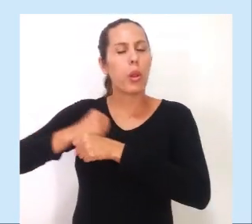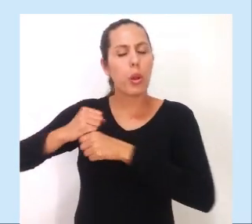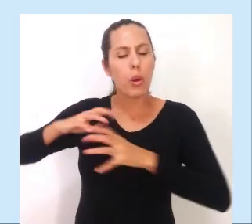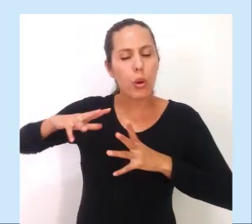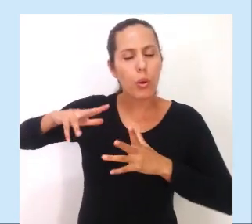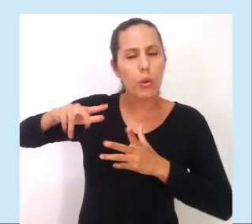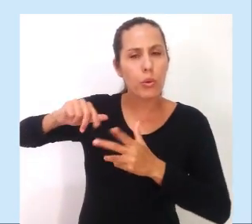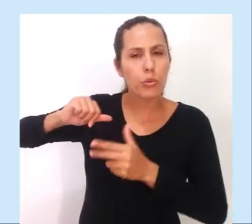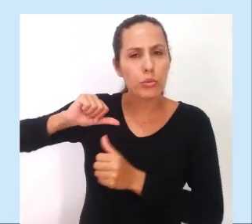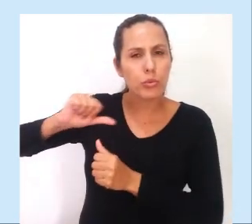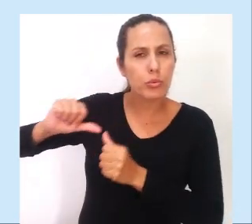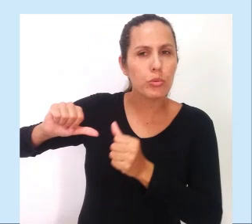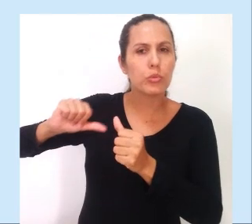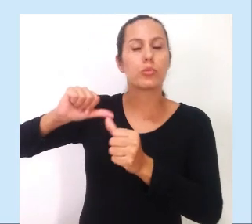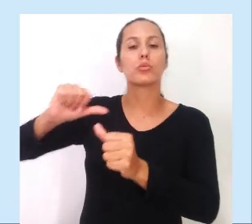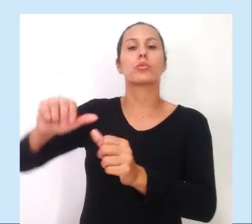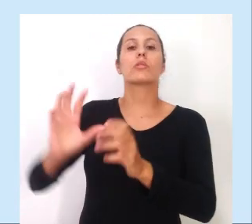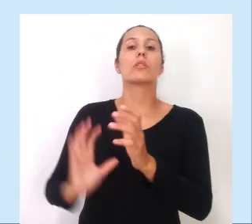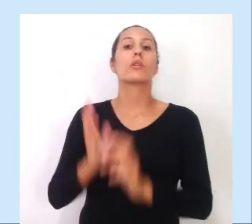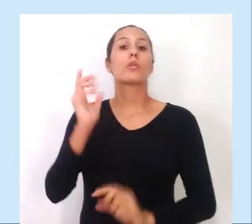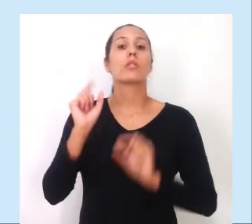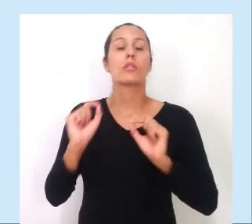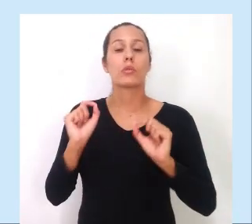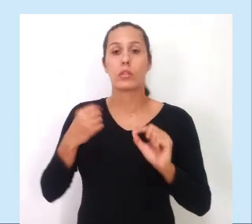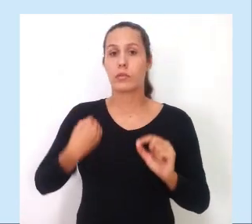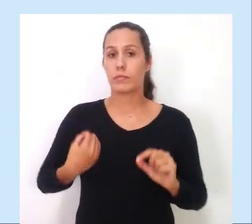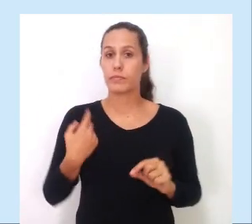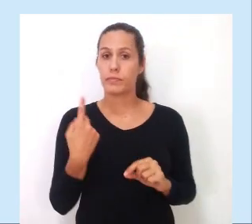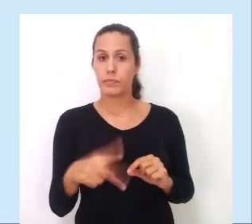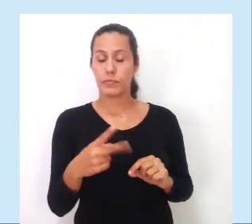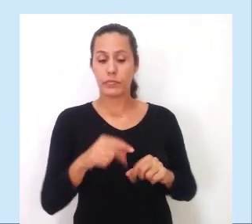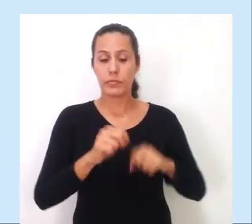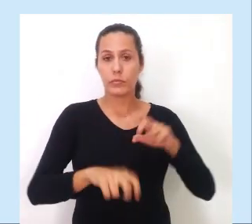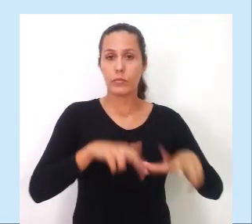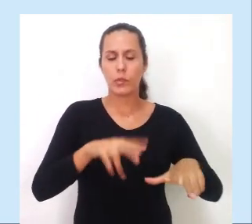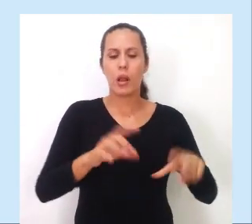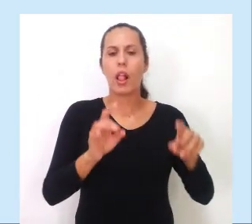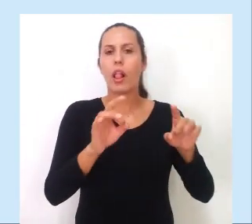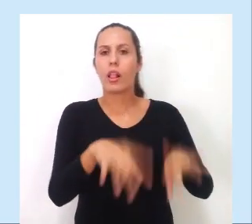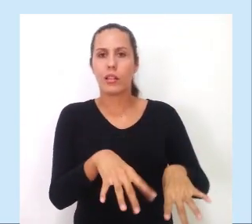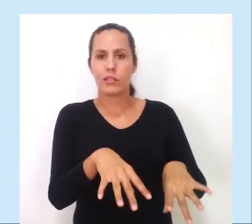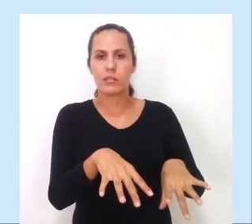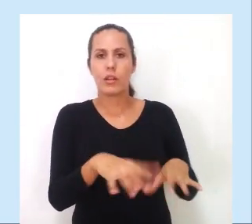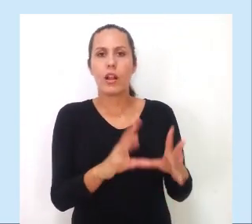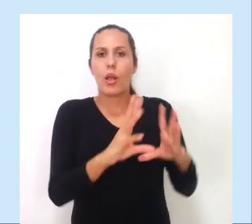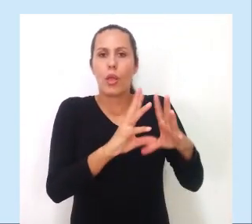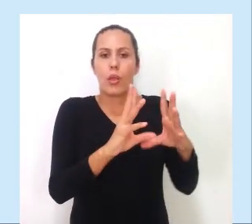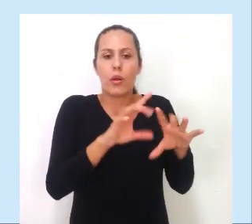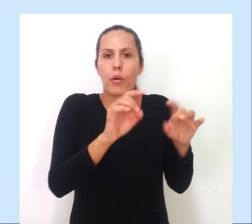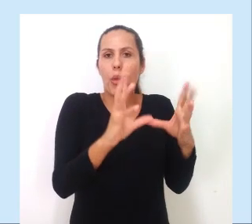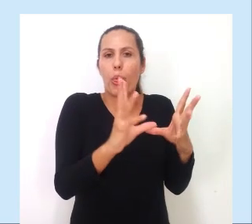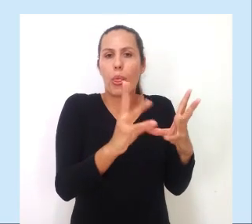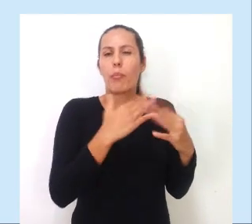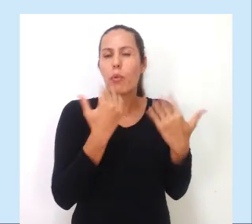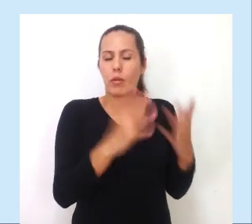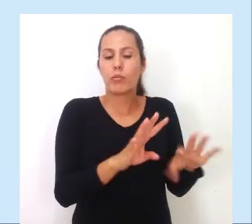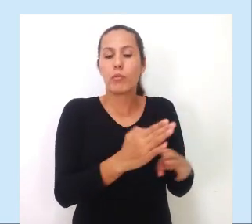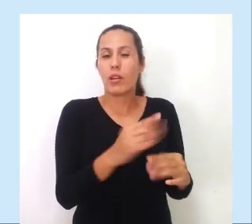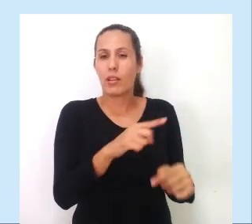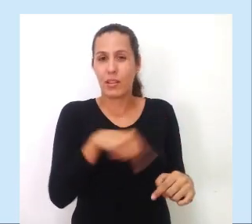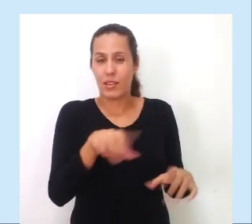areia, depois mais terra, e daí o que foi que aconteceu? A parte orgânica